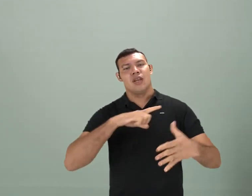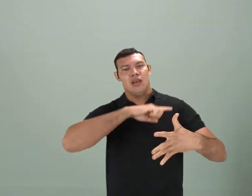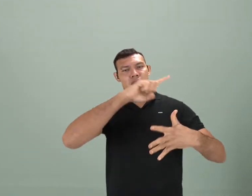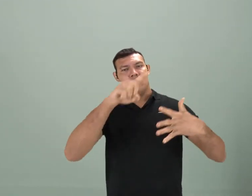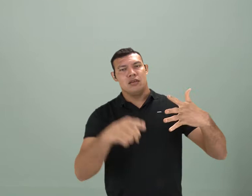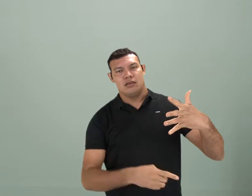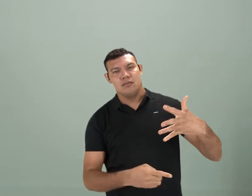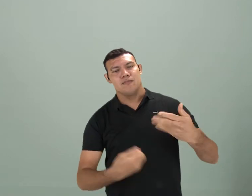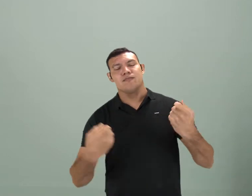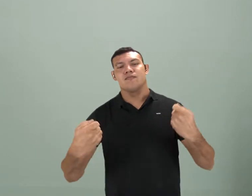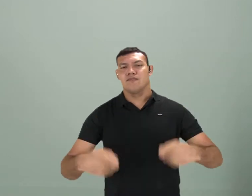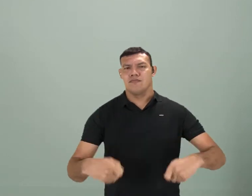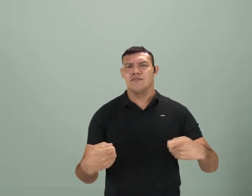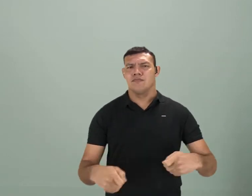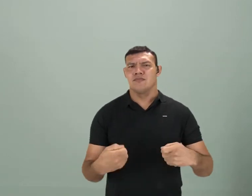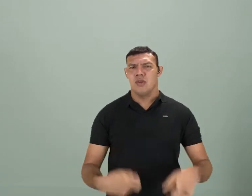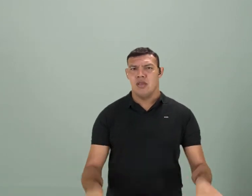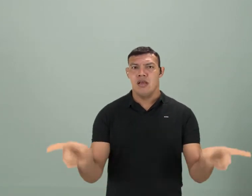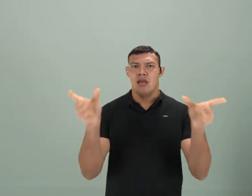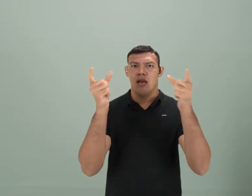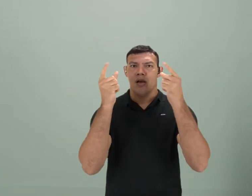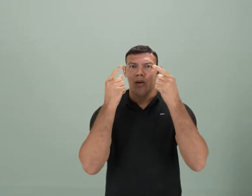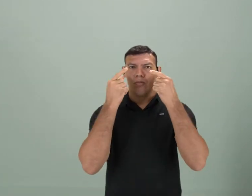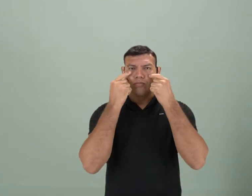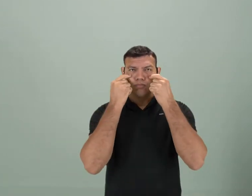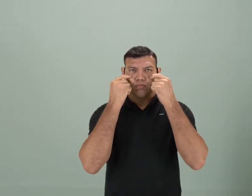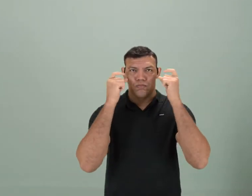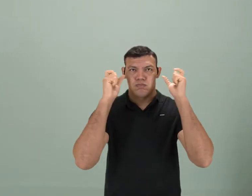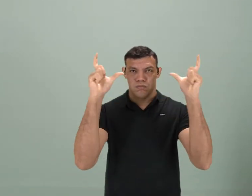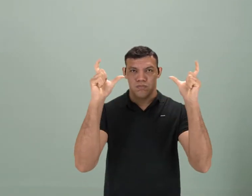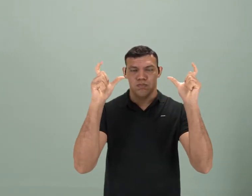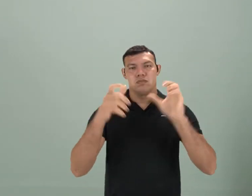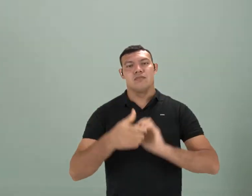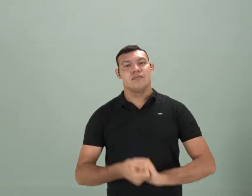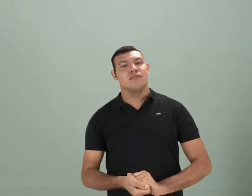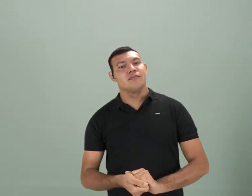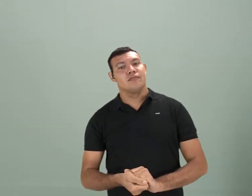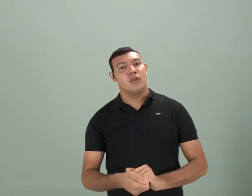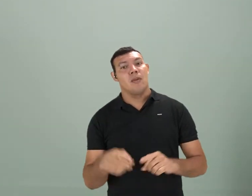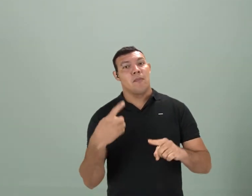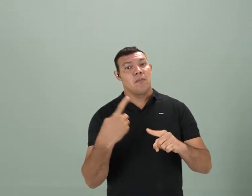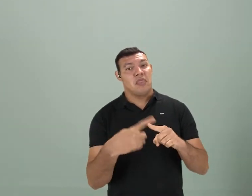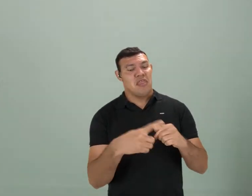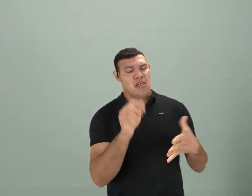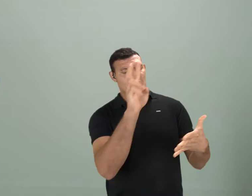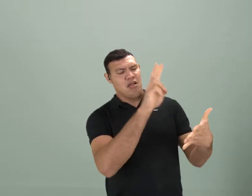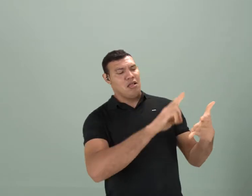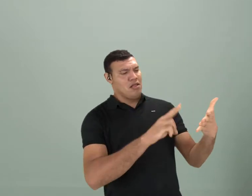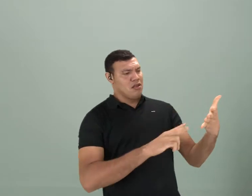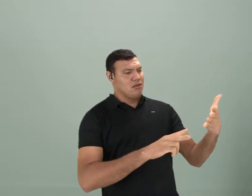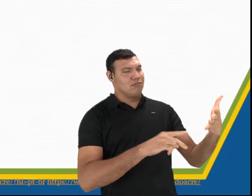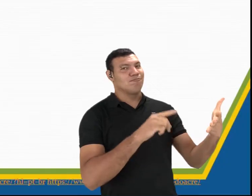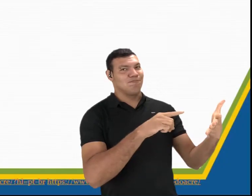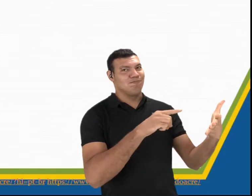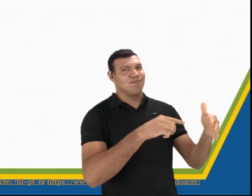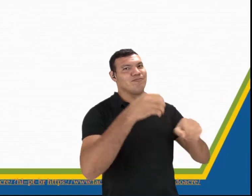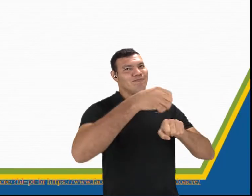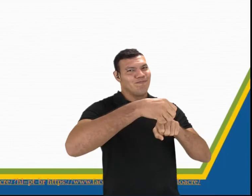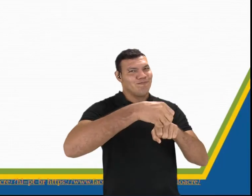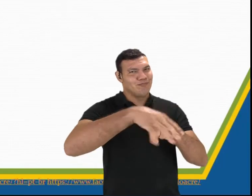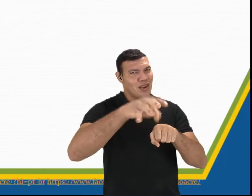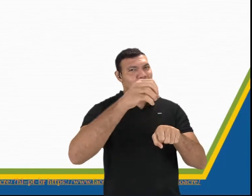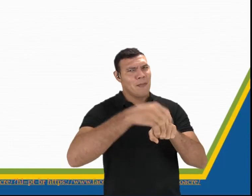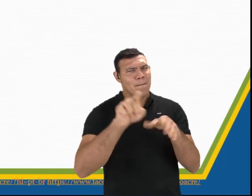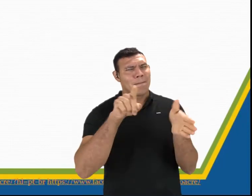você deve ter bastante atenção quando você estiver lendo, porque essas dicas que eu dei ainda há pouco,